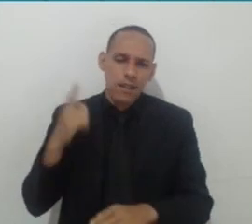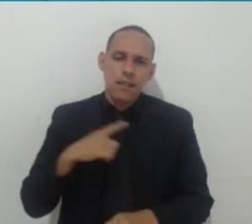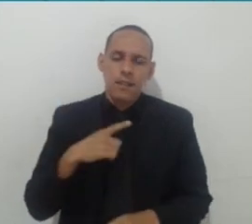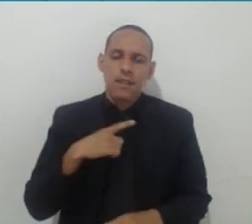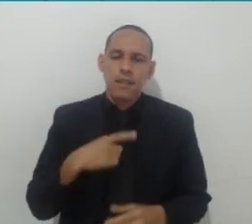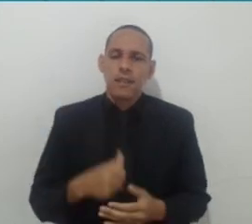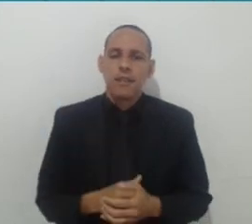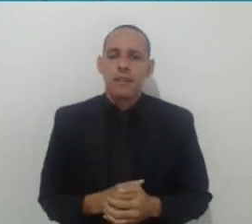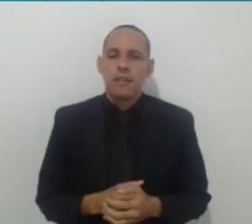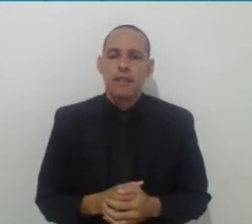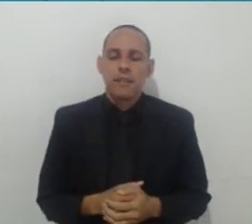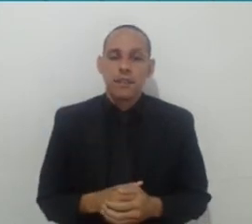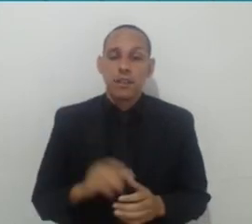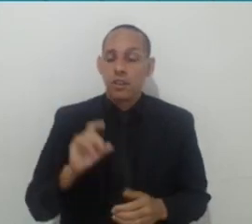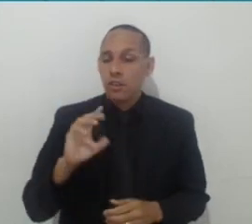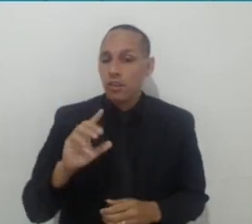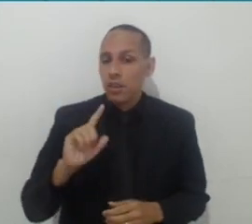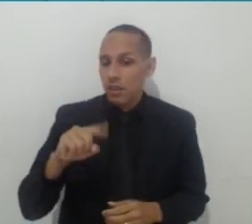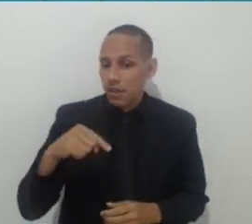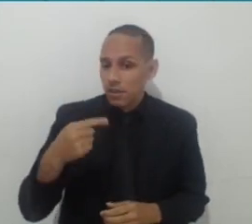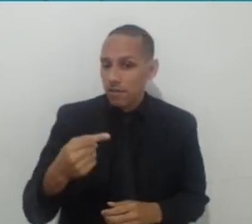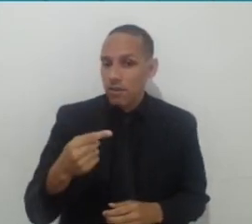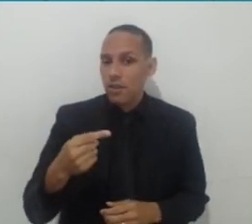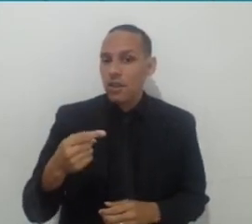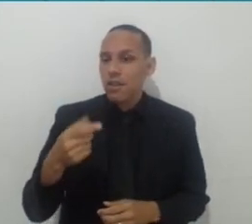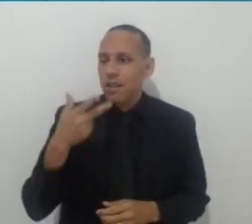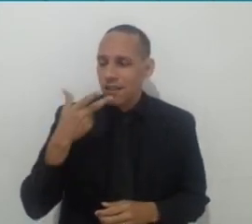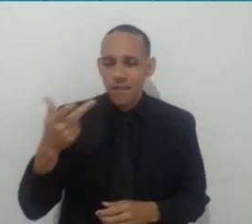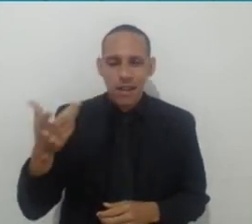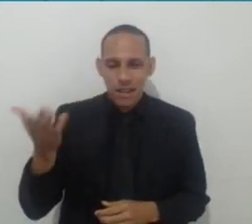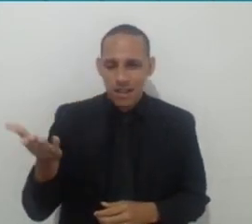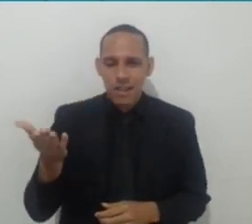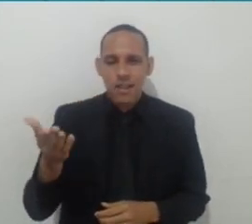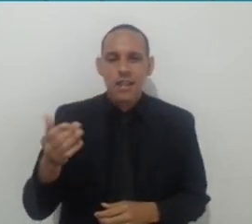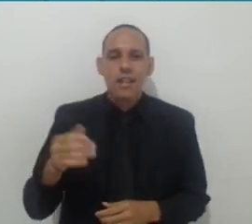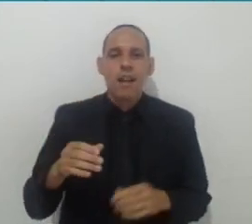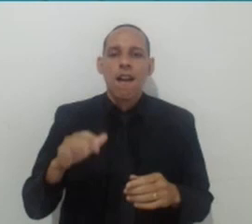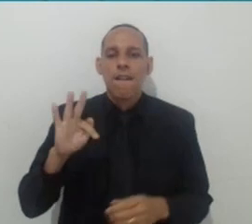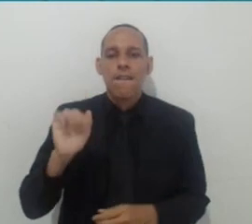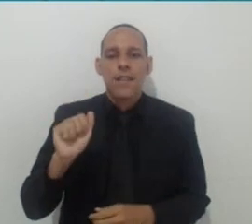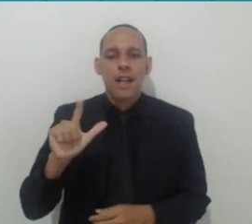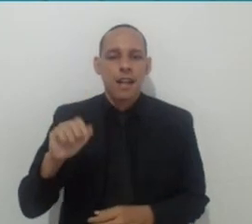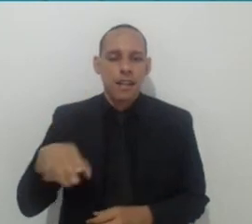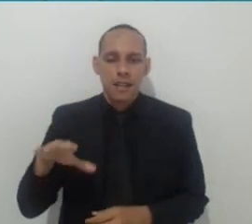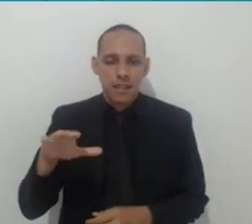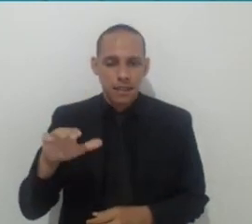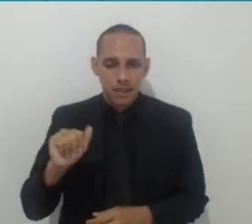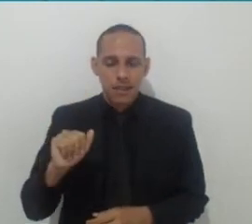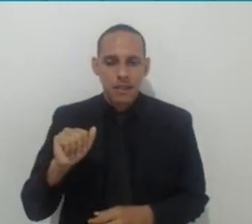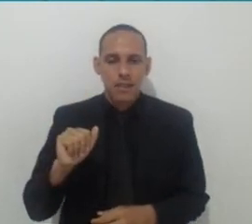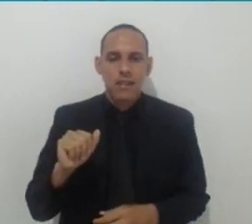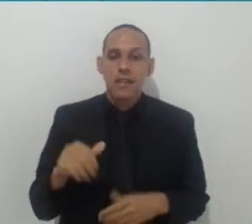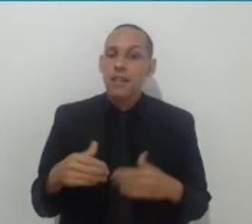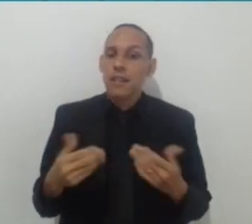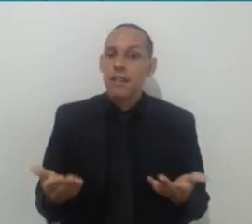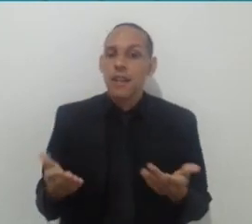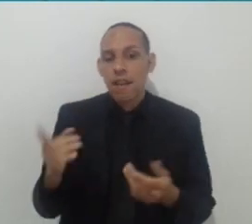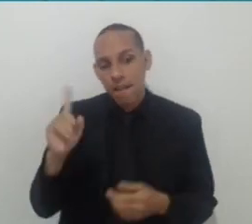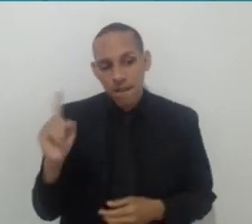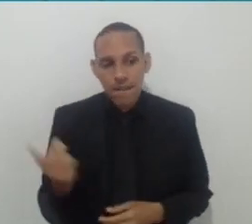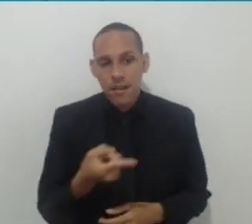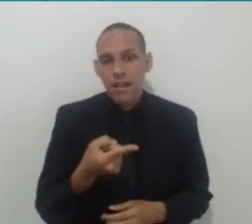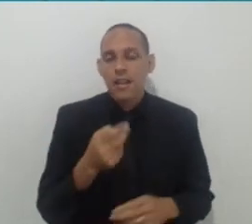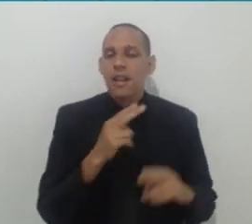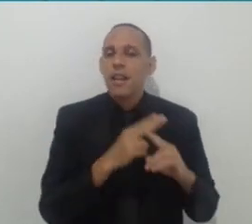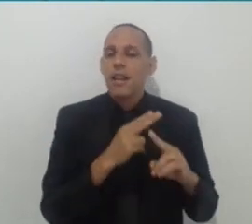E é somente após a decretação da falência do seguradora réu, o cumprimento de sentença ou execução do julgado foi direcionado para a Caixa. Porém,